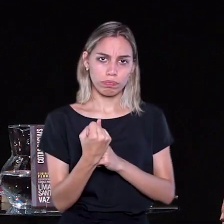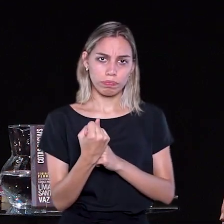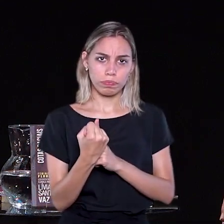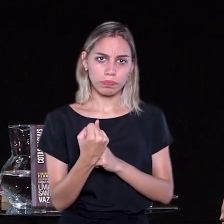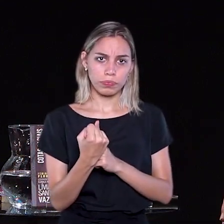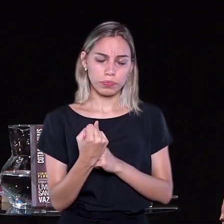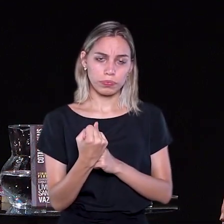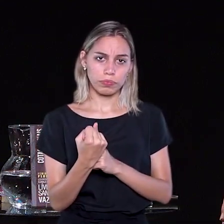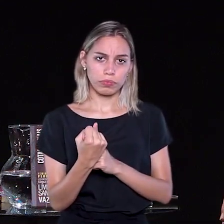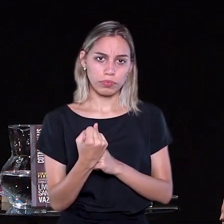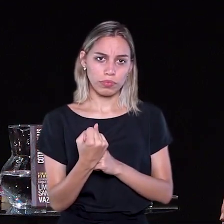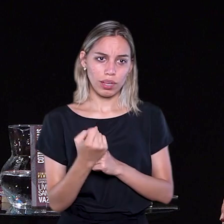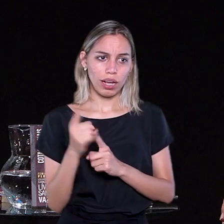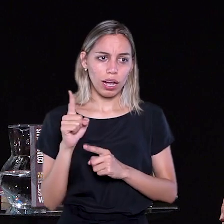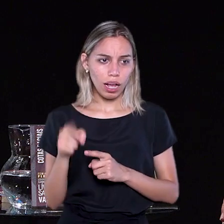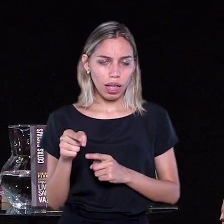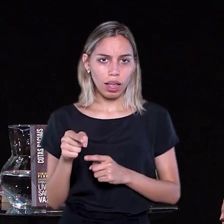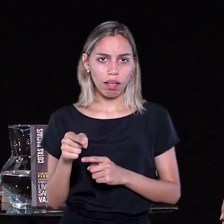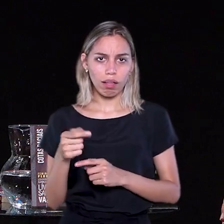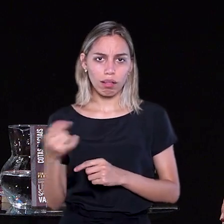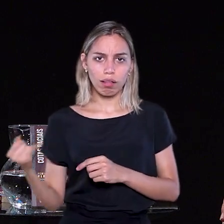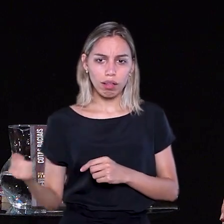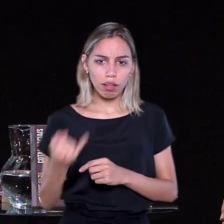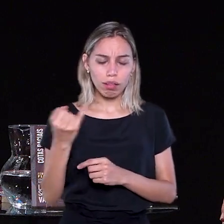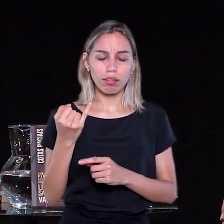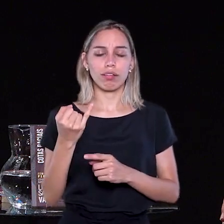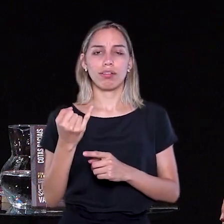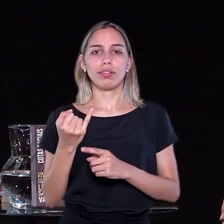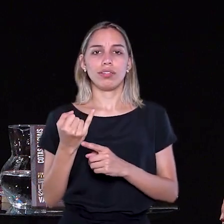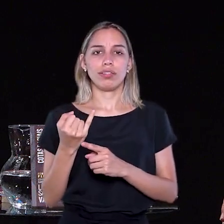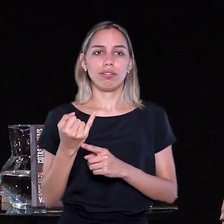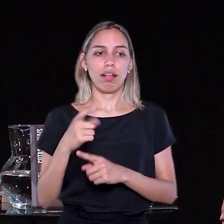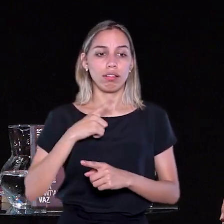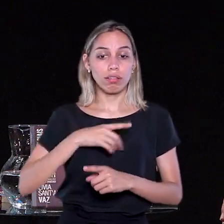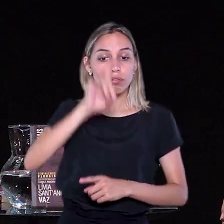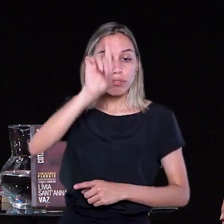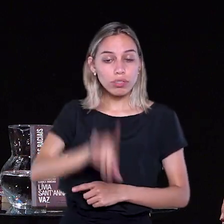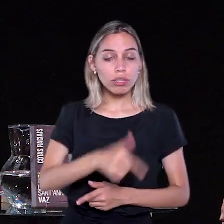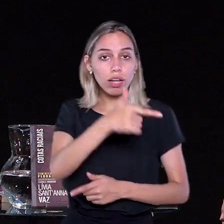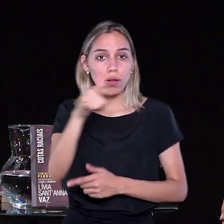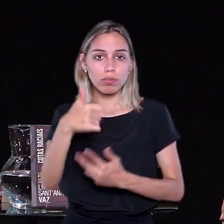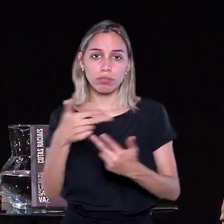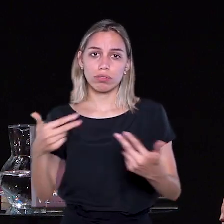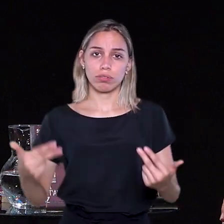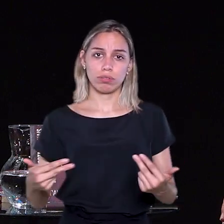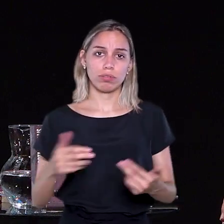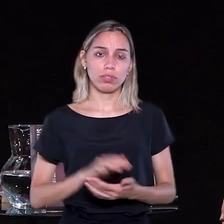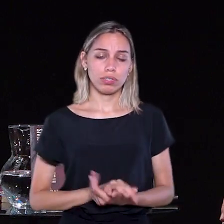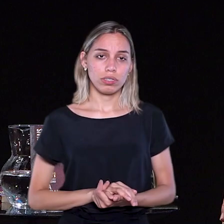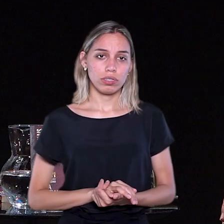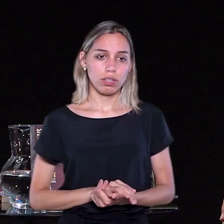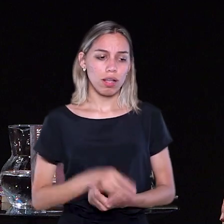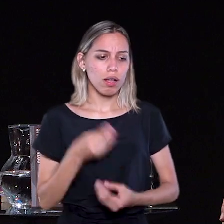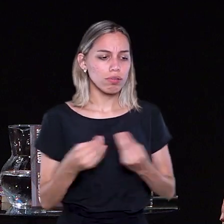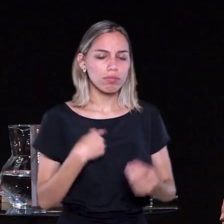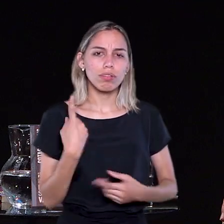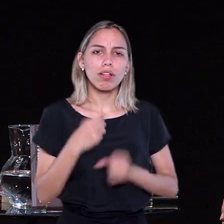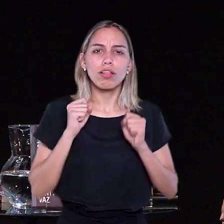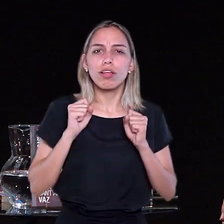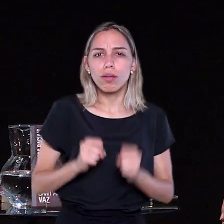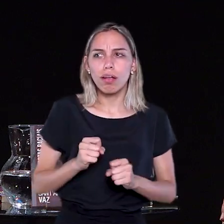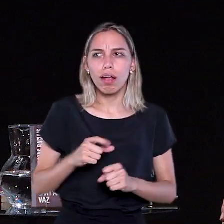social. É um instrumento fundamental para acessar, inclusive, outros direitos fundamentais. E como é que nós